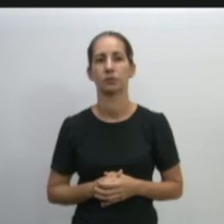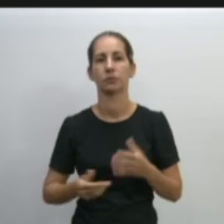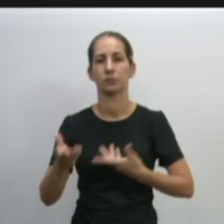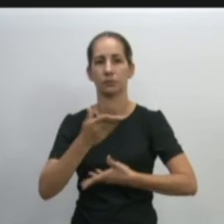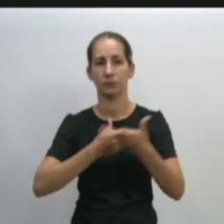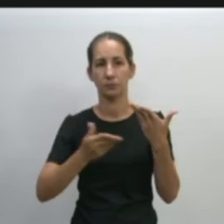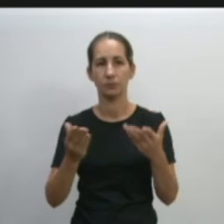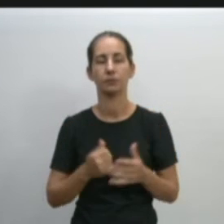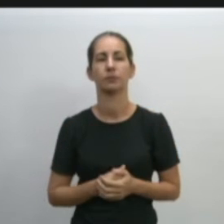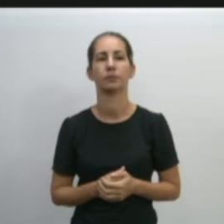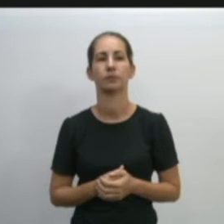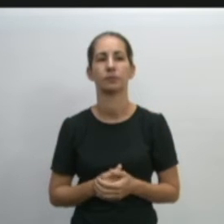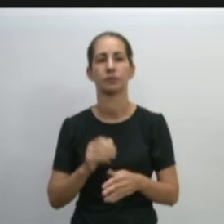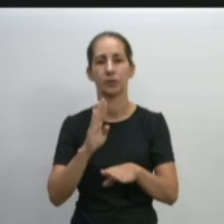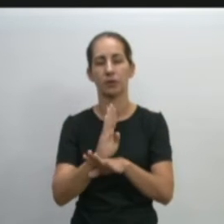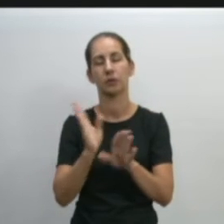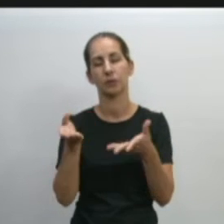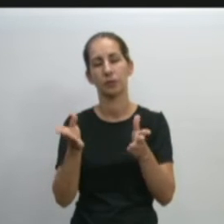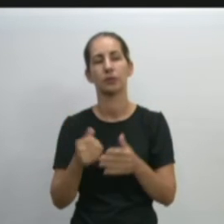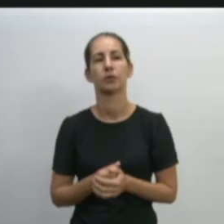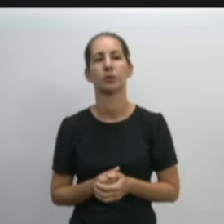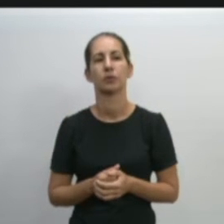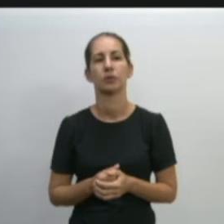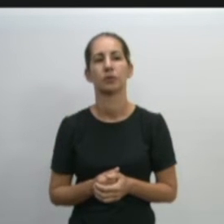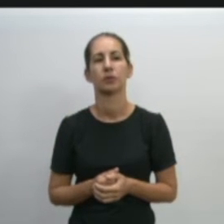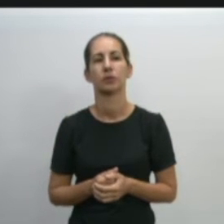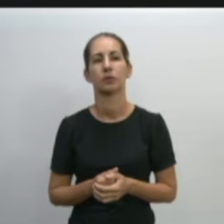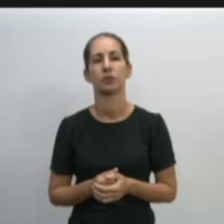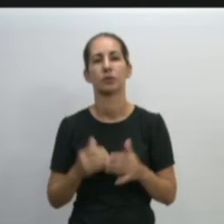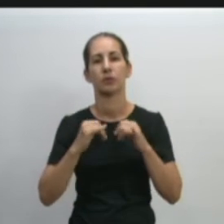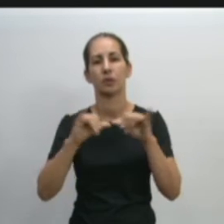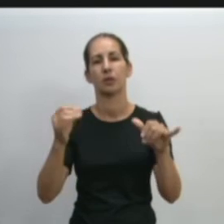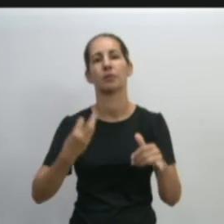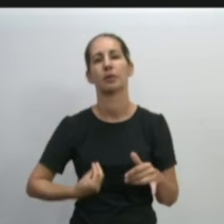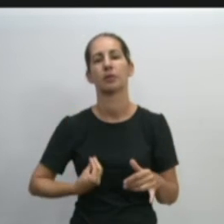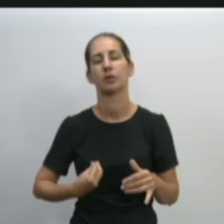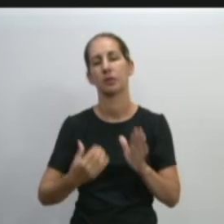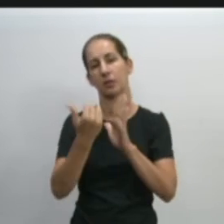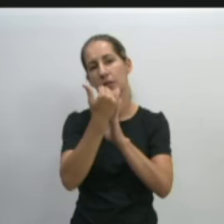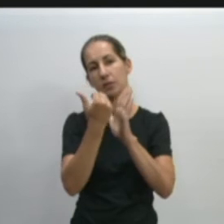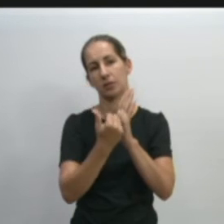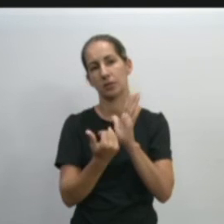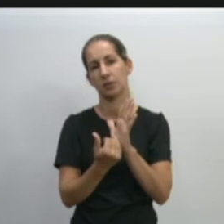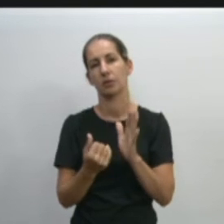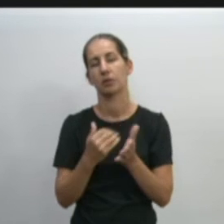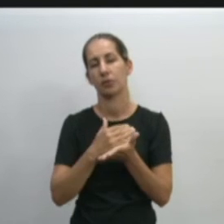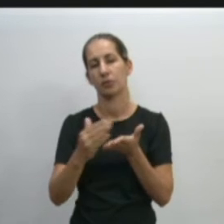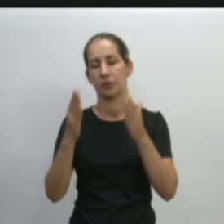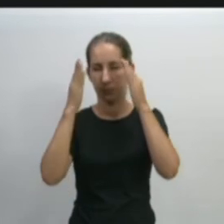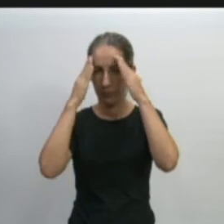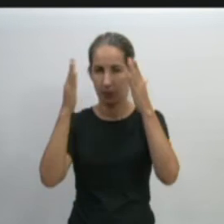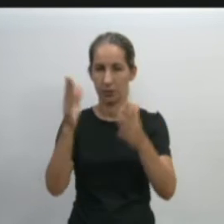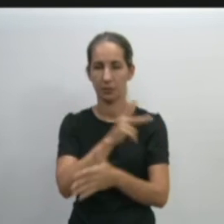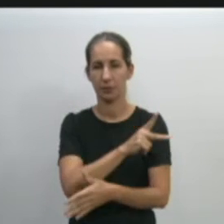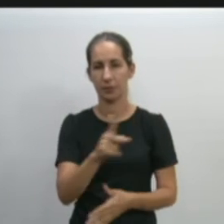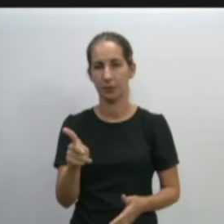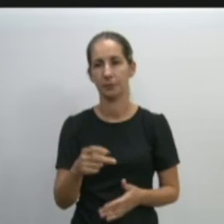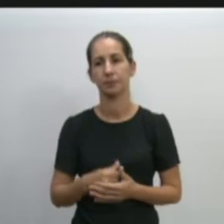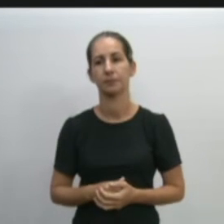trago, né, na tarde de hoje, e automaticamente resisto minha presença na sessão desde o início. Muito obrigado, presidente.